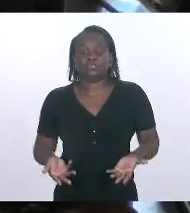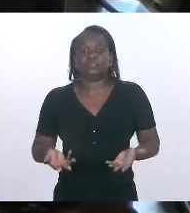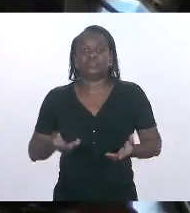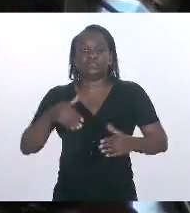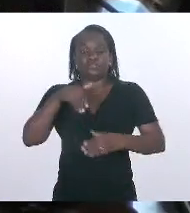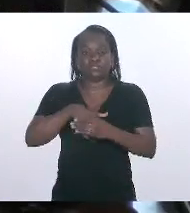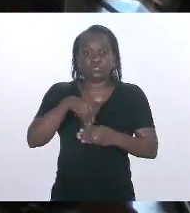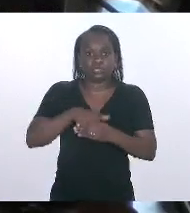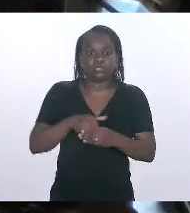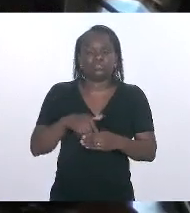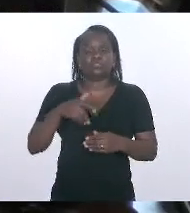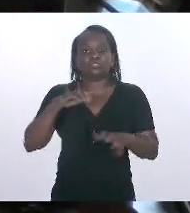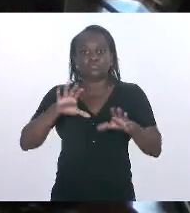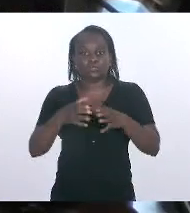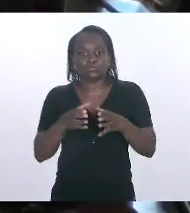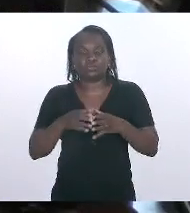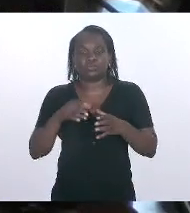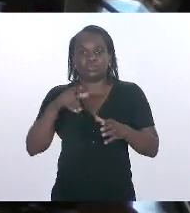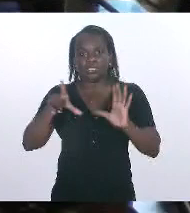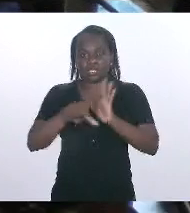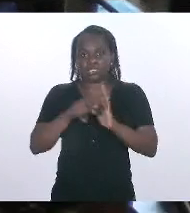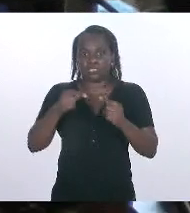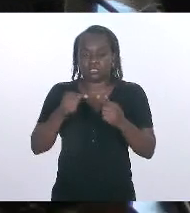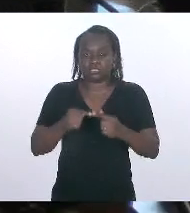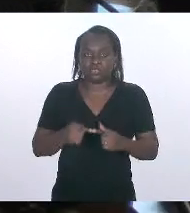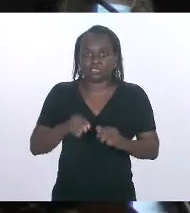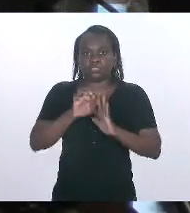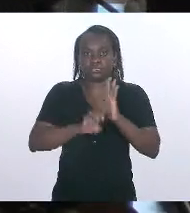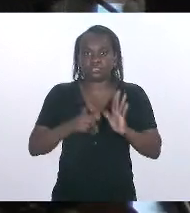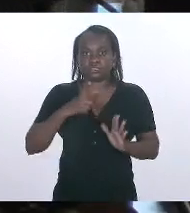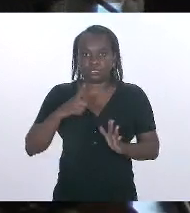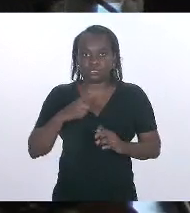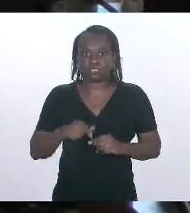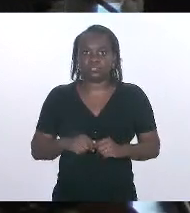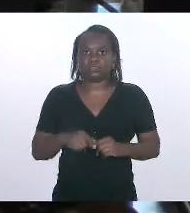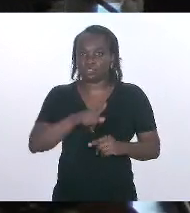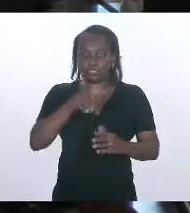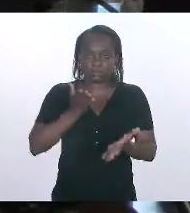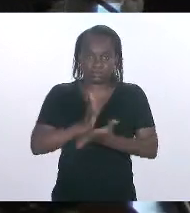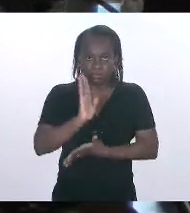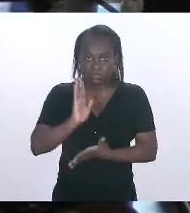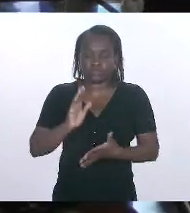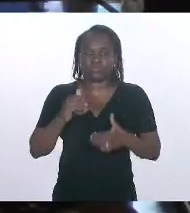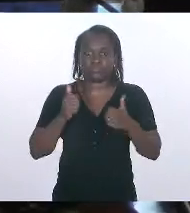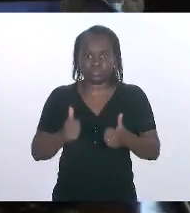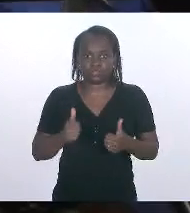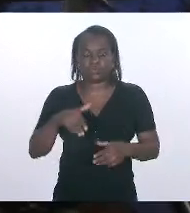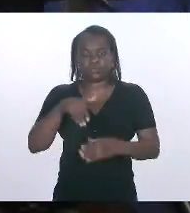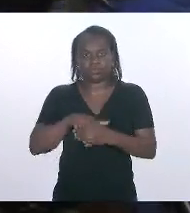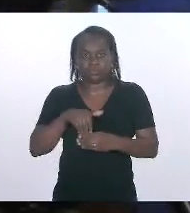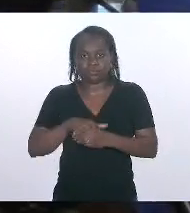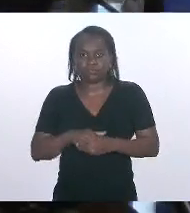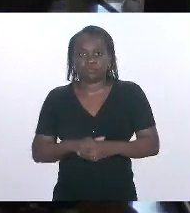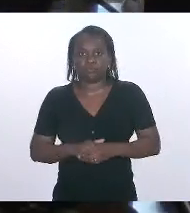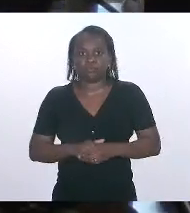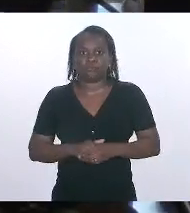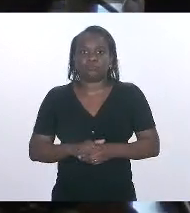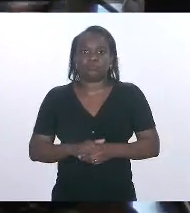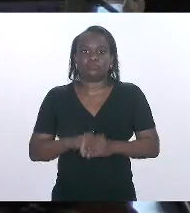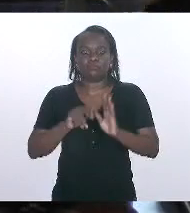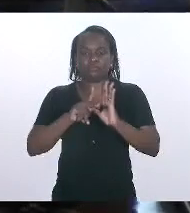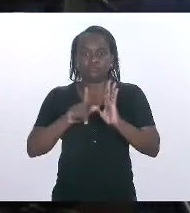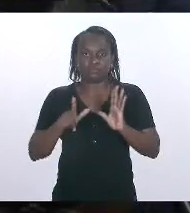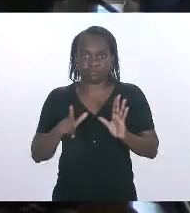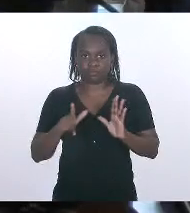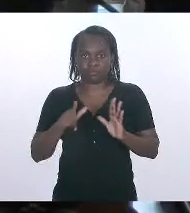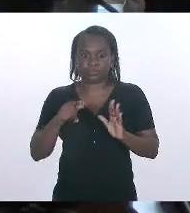em votação, parecer da Comissão de Indicação Legislativa com emenda. Senhores que aprovam, como estão aprovados. Em votação, projeto,